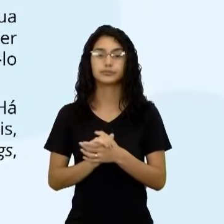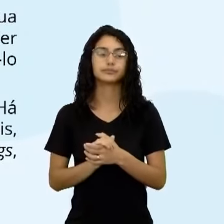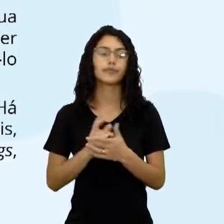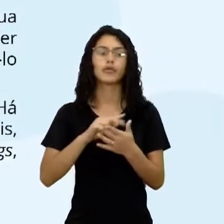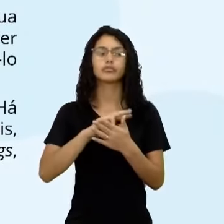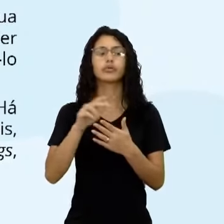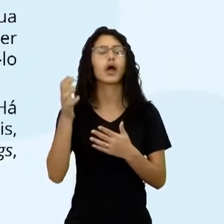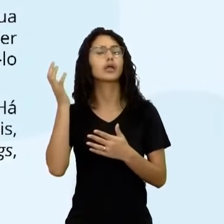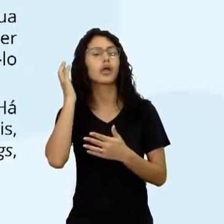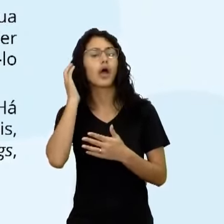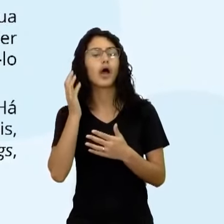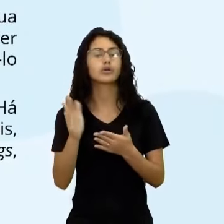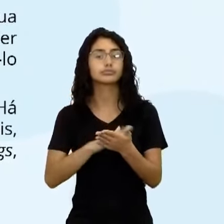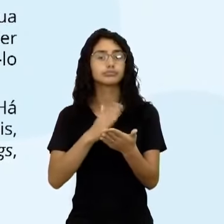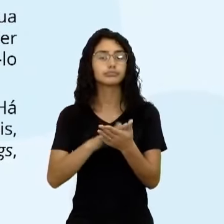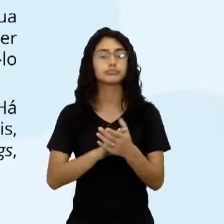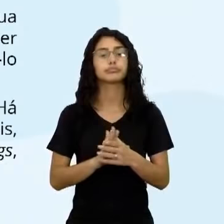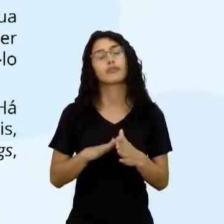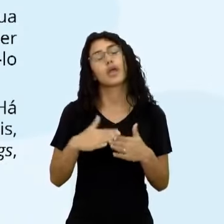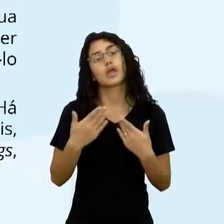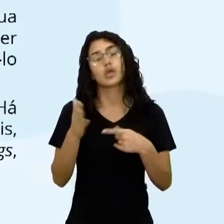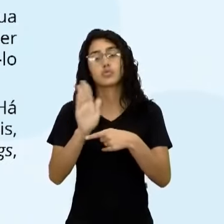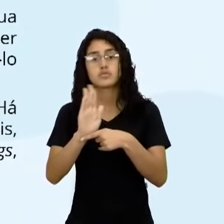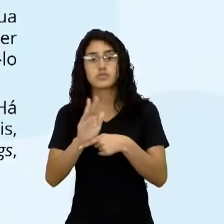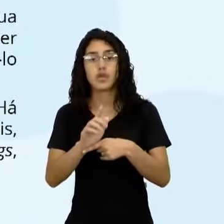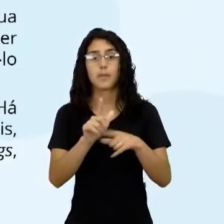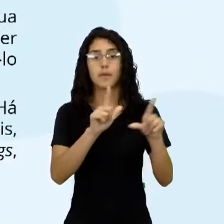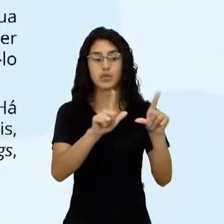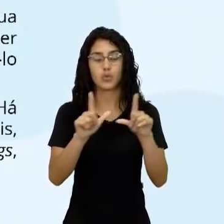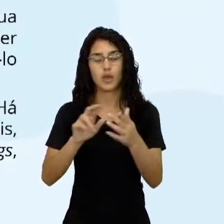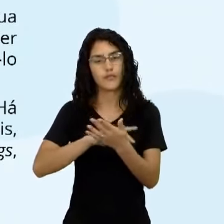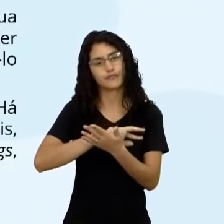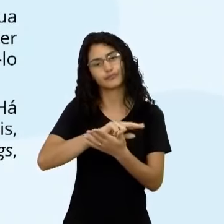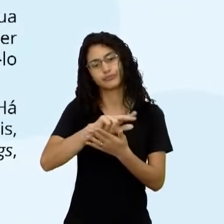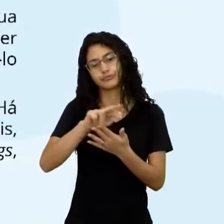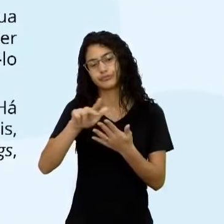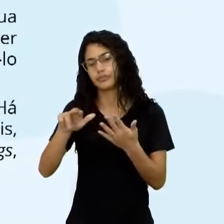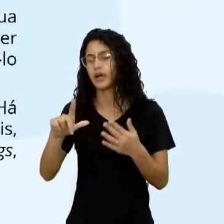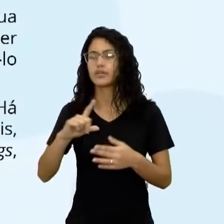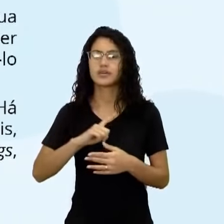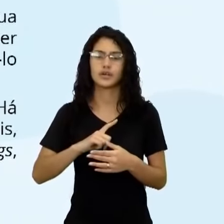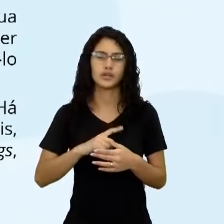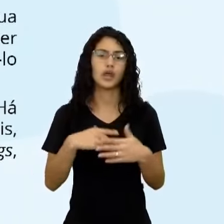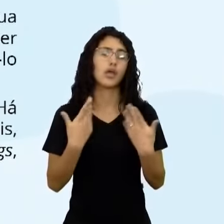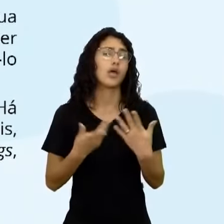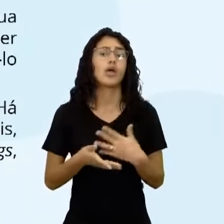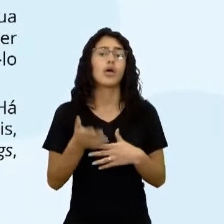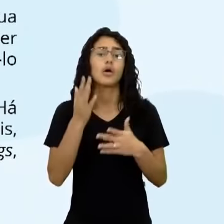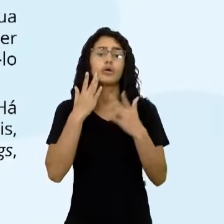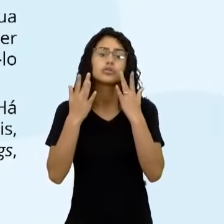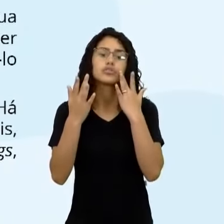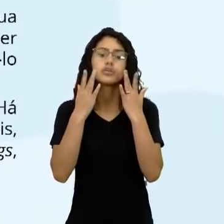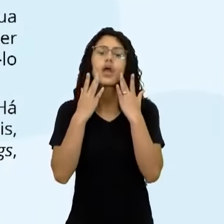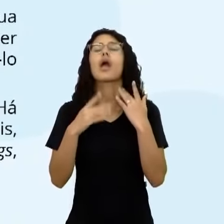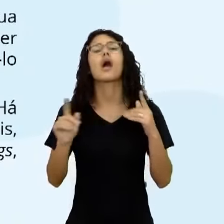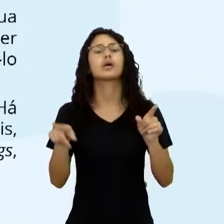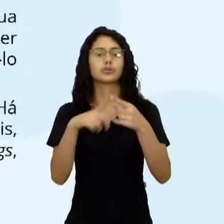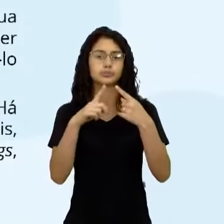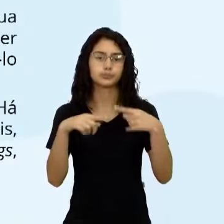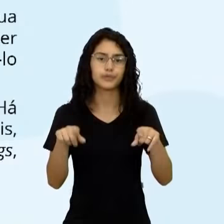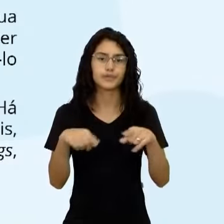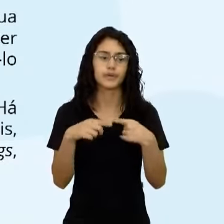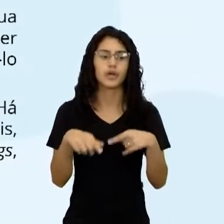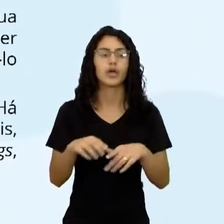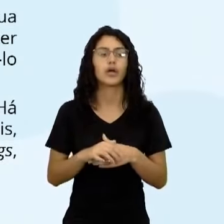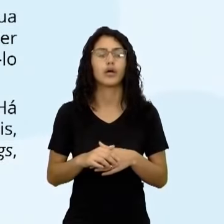lenda do cinema e dos quadrinhos tem vários outros suportes que a gente pode ver uma obra o teatro a peças musicais